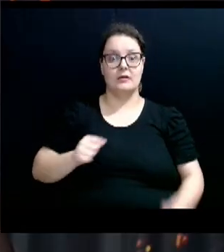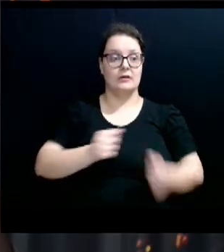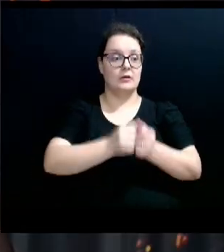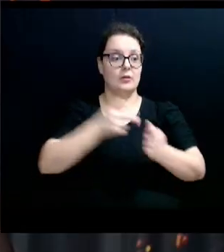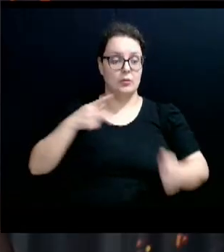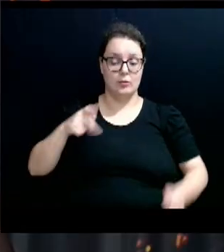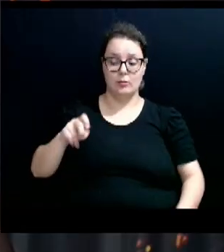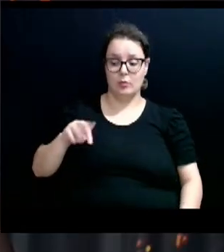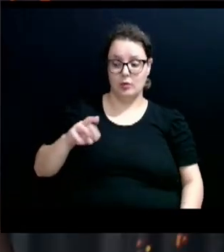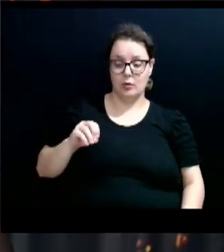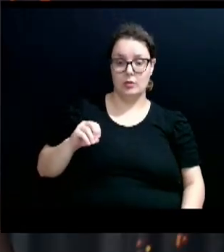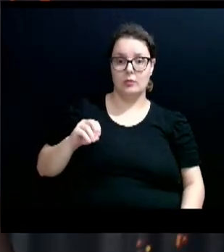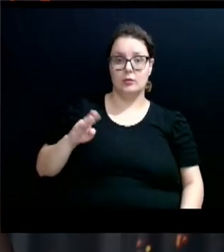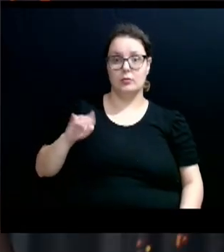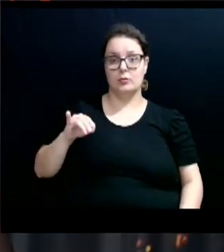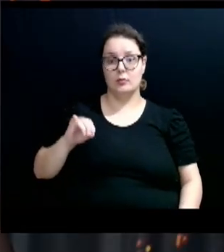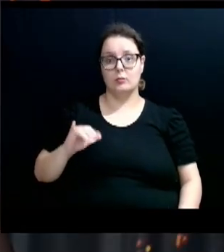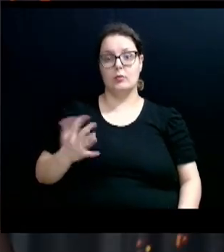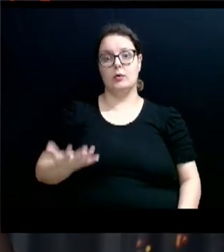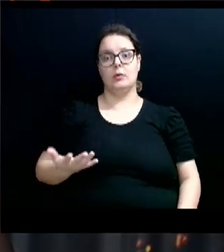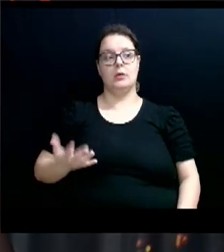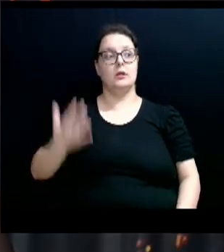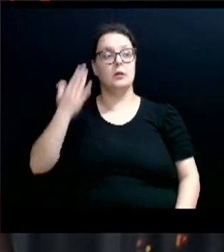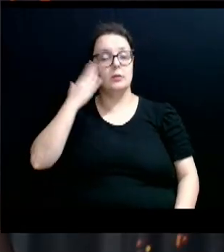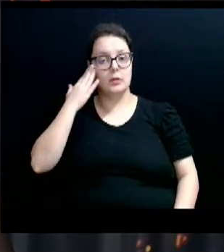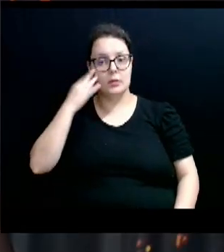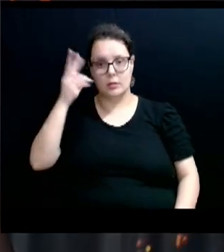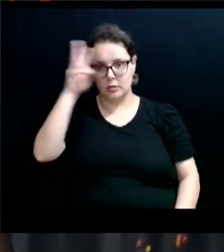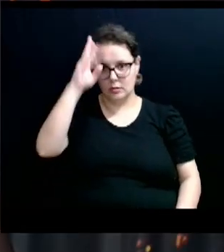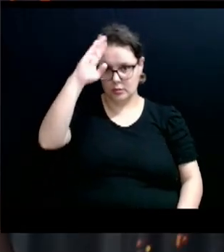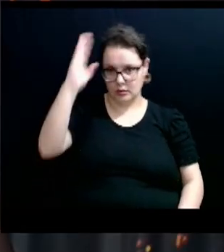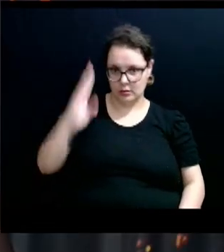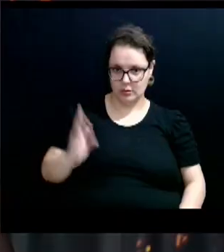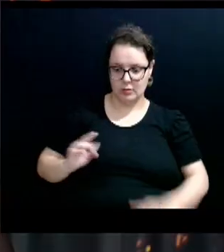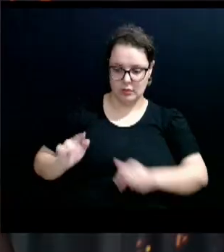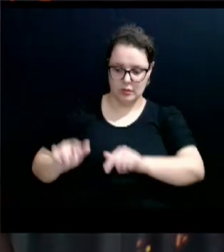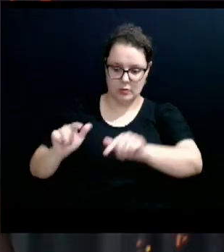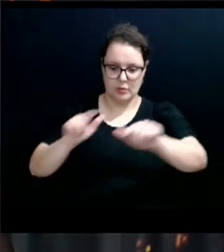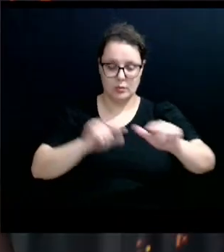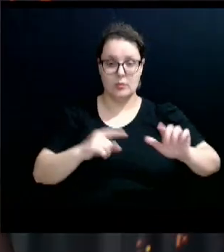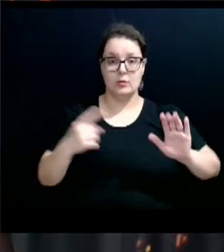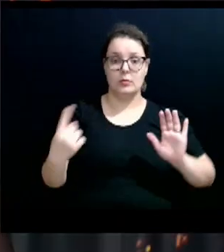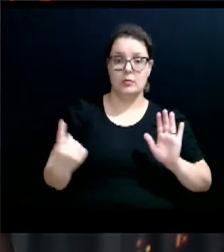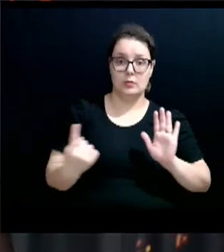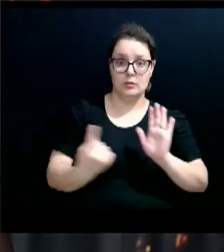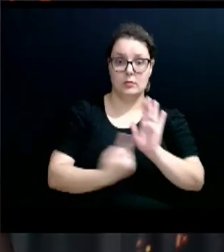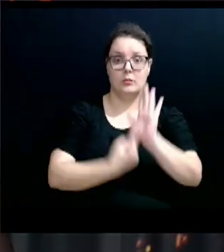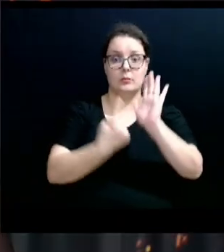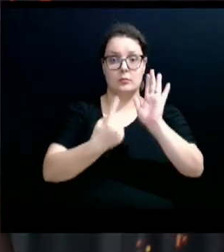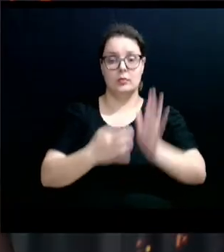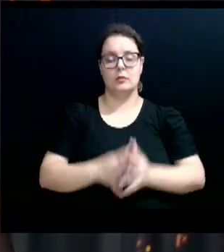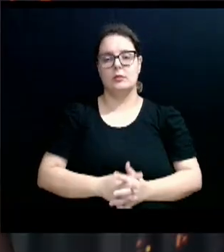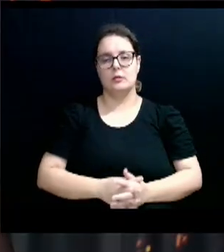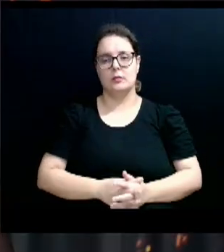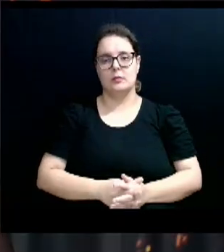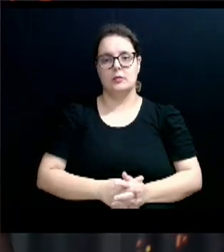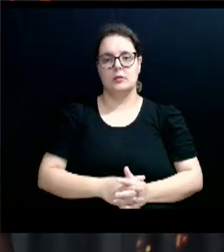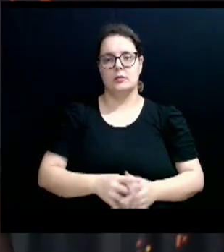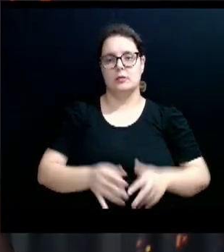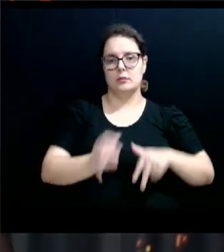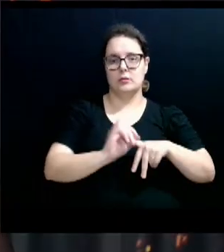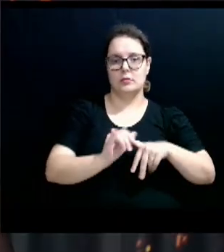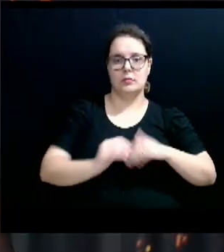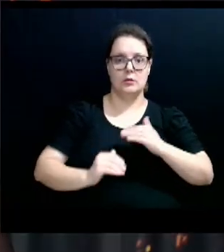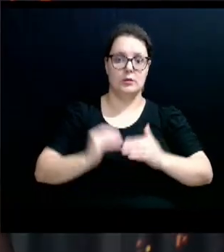entender a história do Brasil, lugares que foram marcantes, né, nessa narrativa de construção,